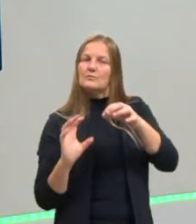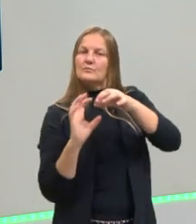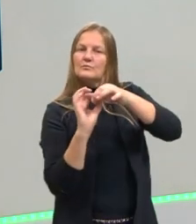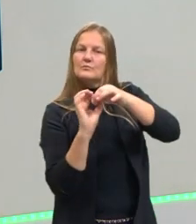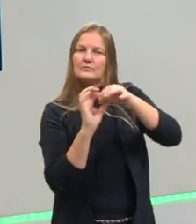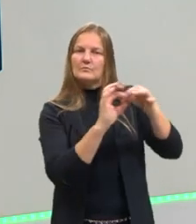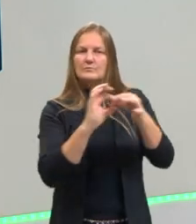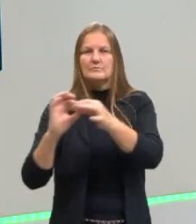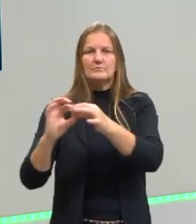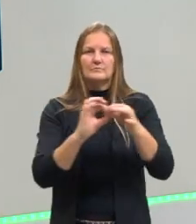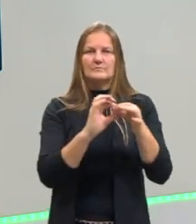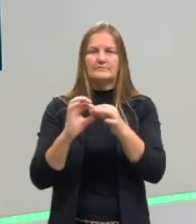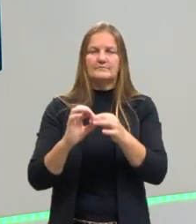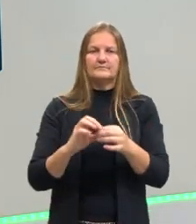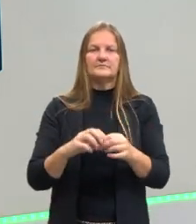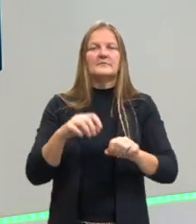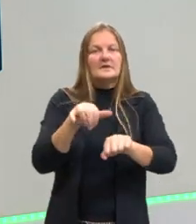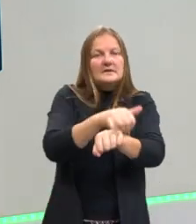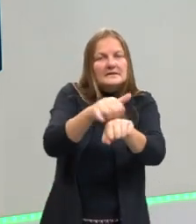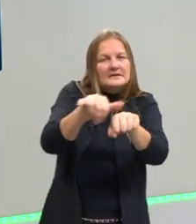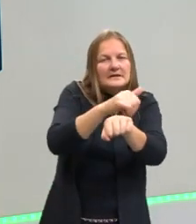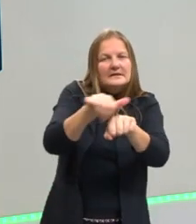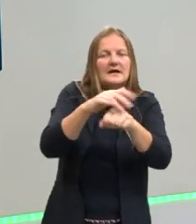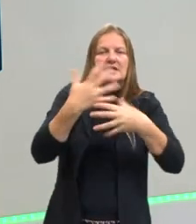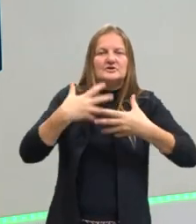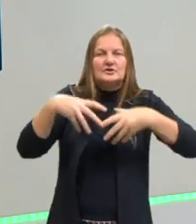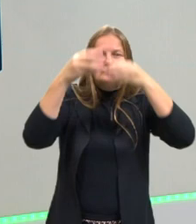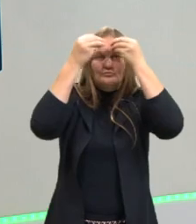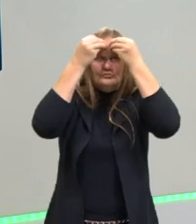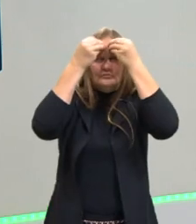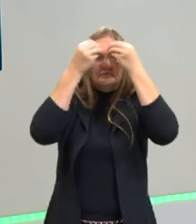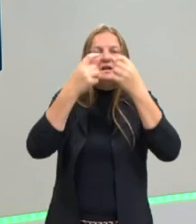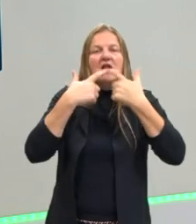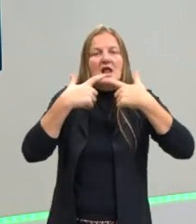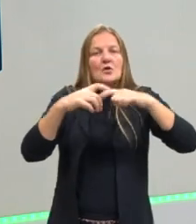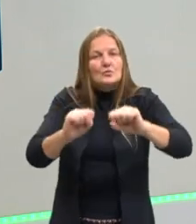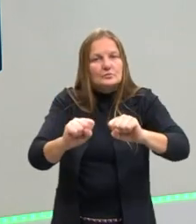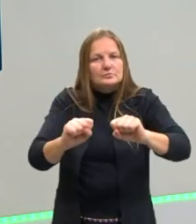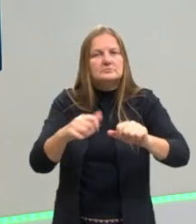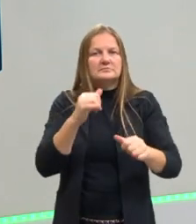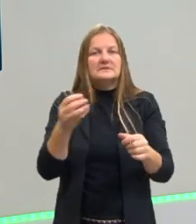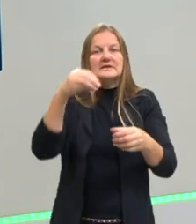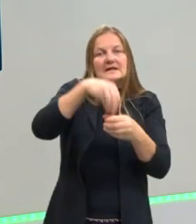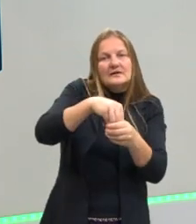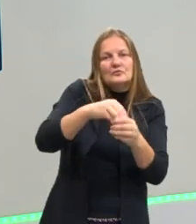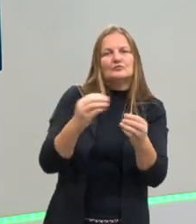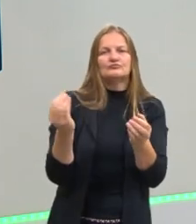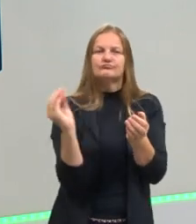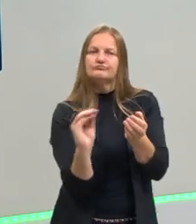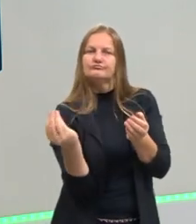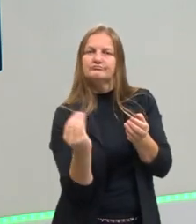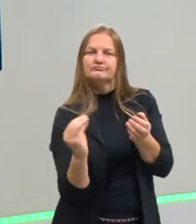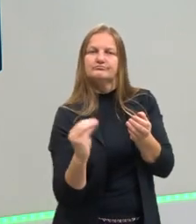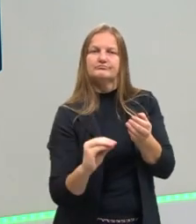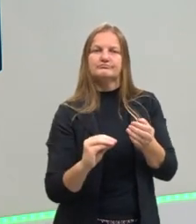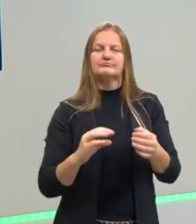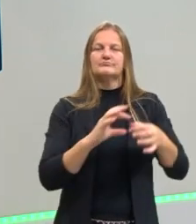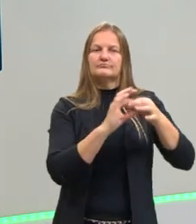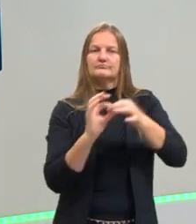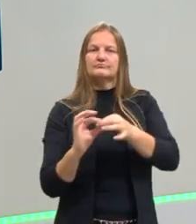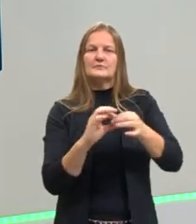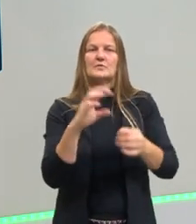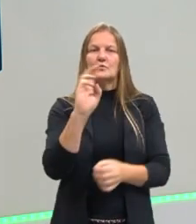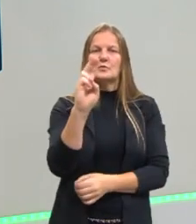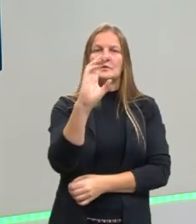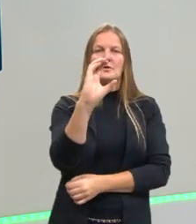conectores que é um recurso linguístico para promover essa coesão esse elemento que é tão importante né que é a coesão